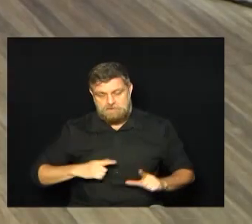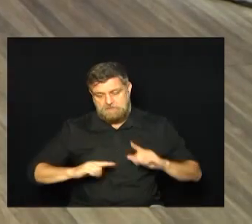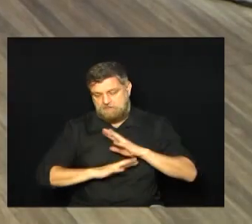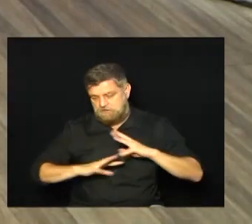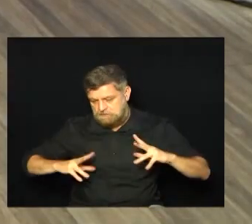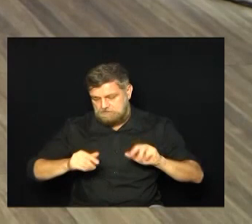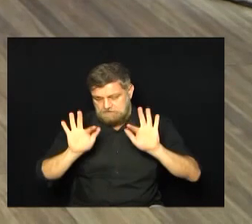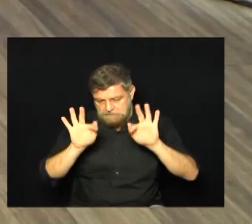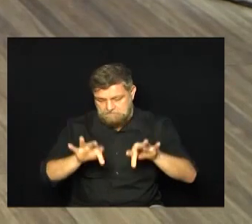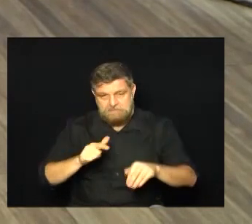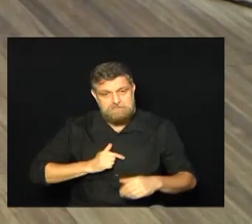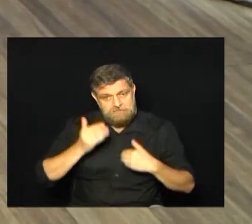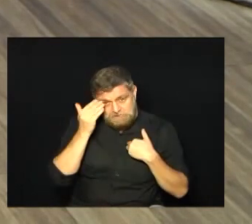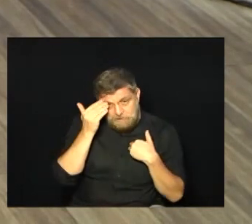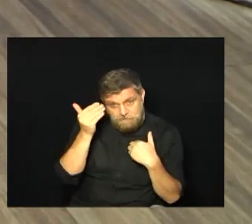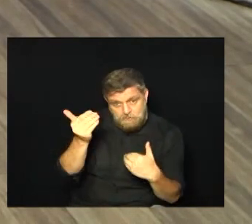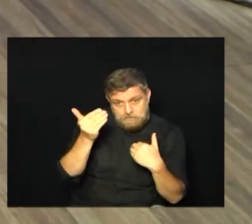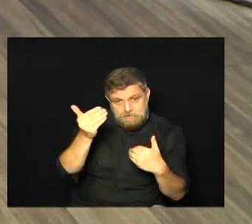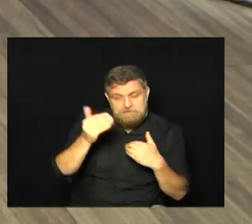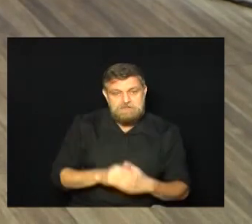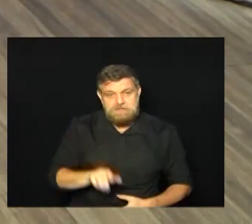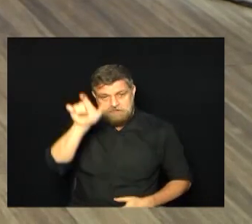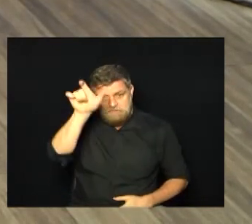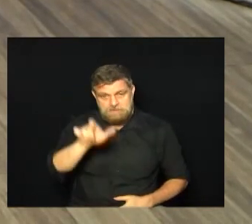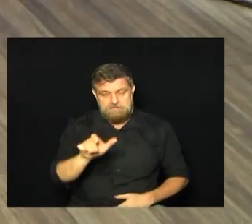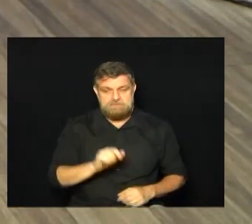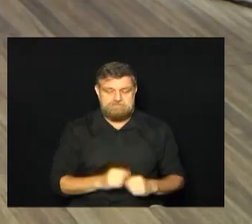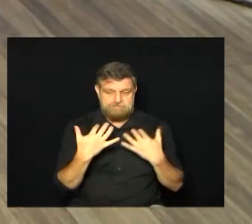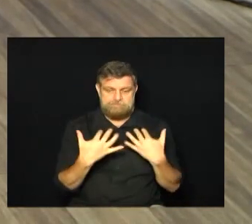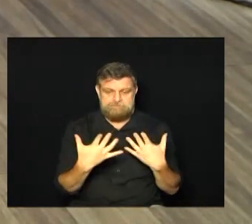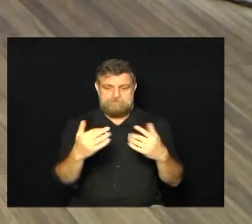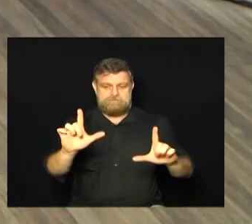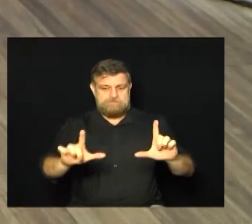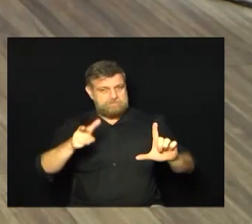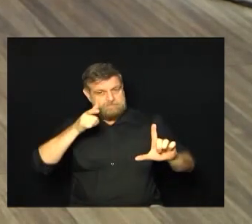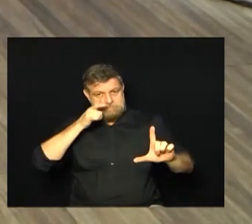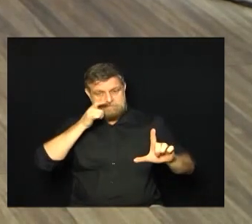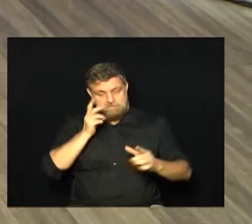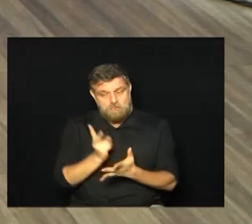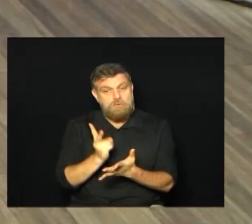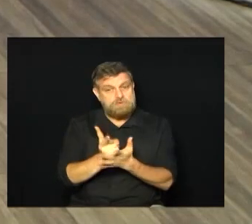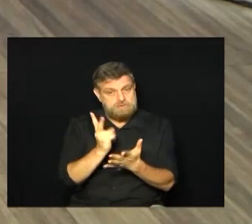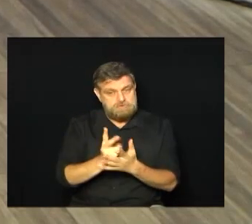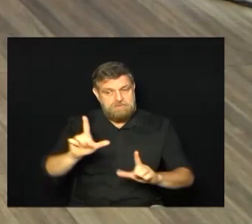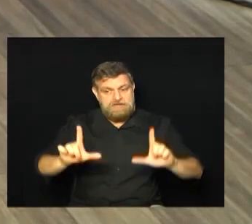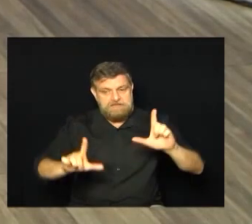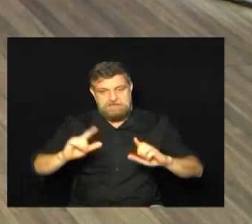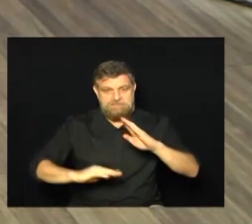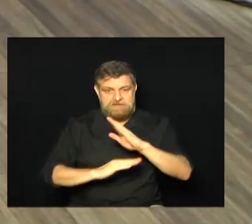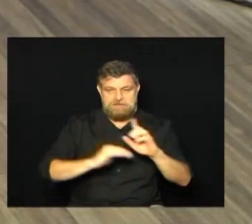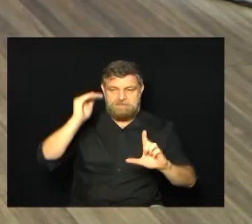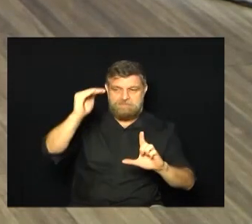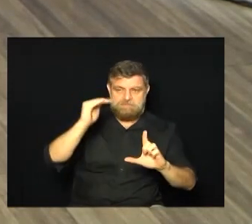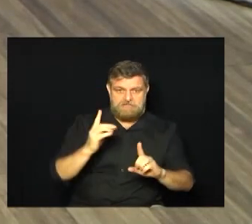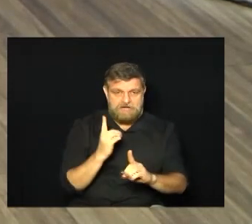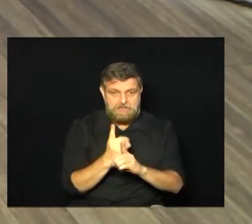Total fica por aqui. Muito obrigado pela sua companhia, pela sua audiência. Continue aqui na nossa programação e